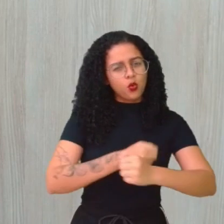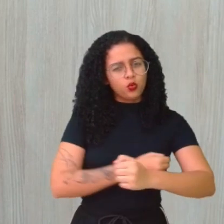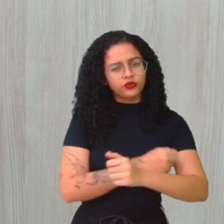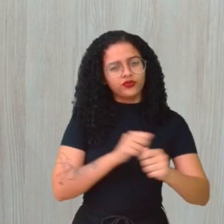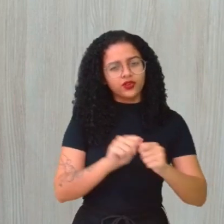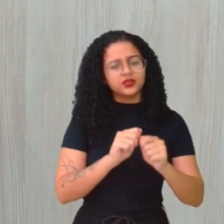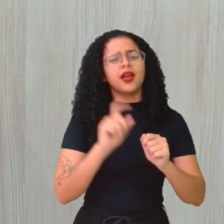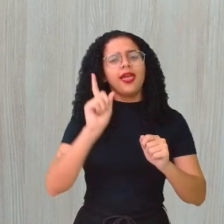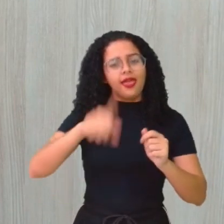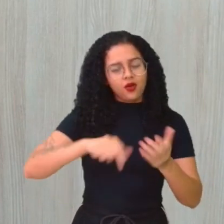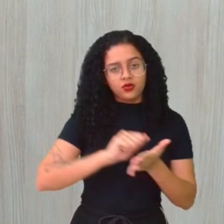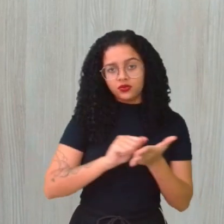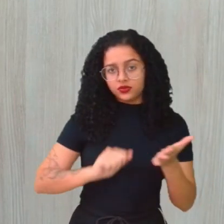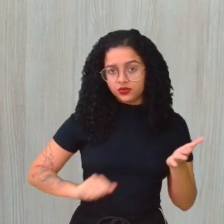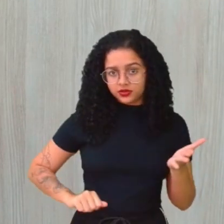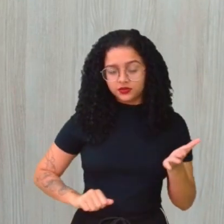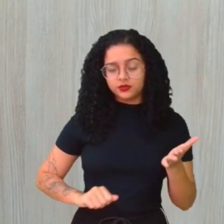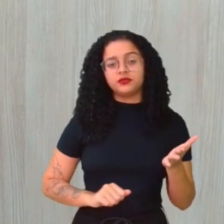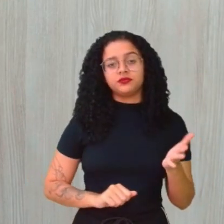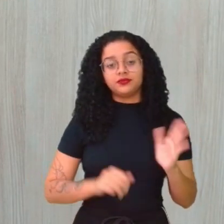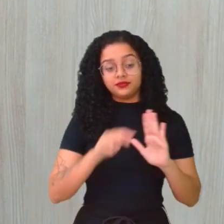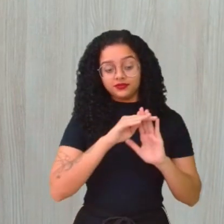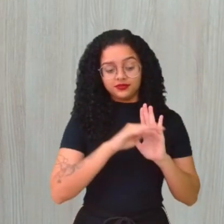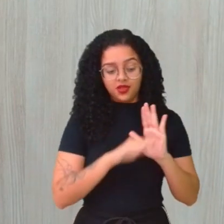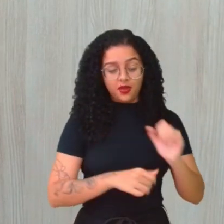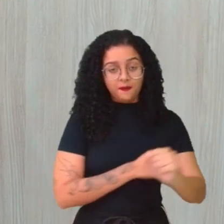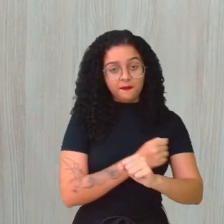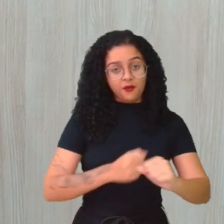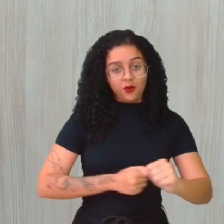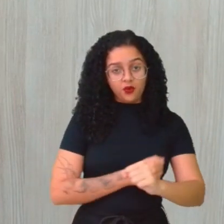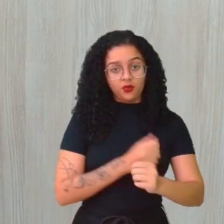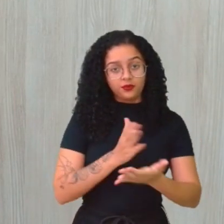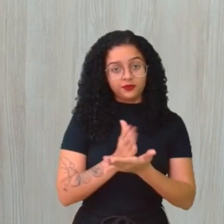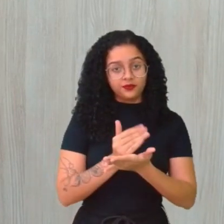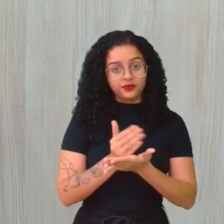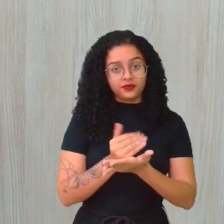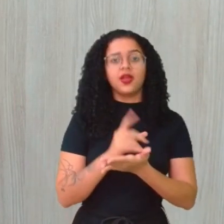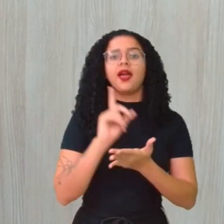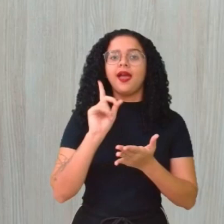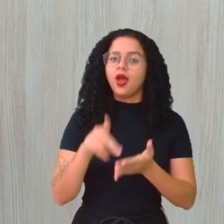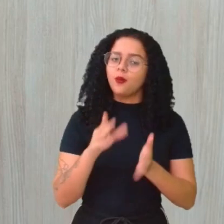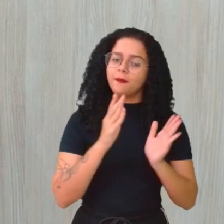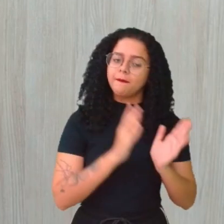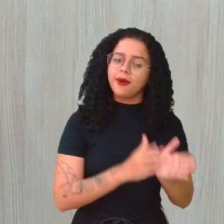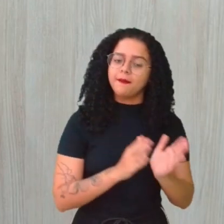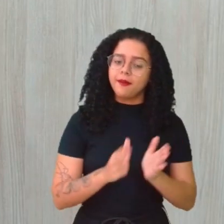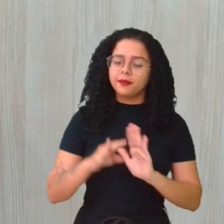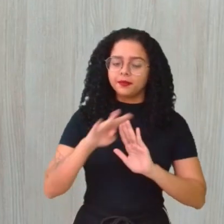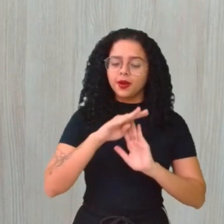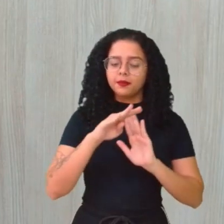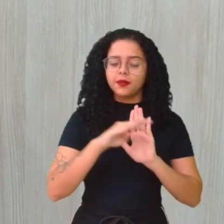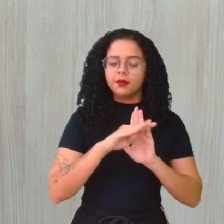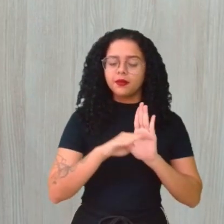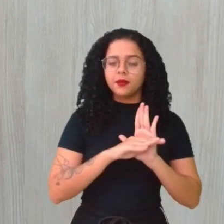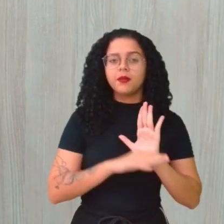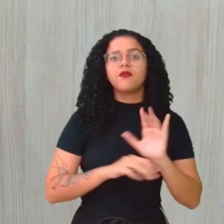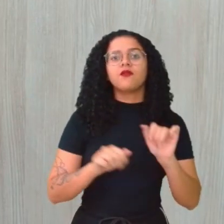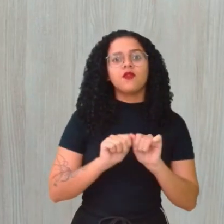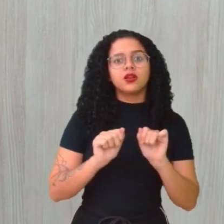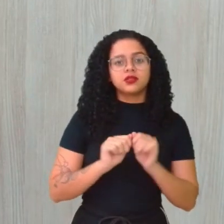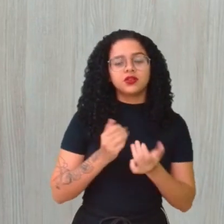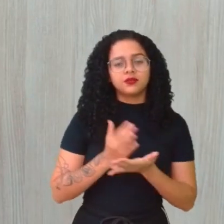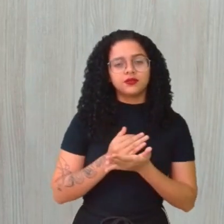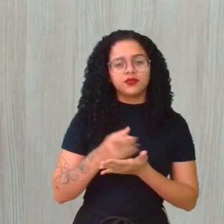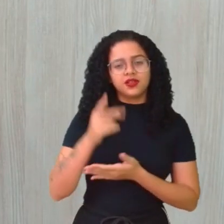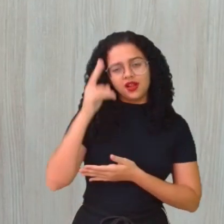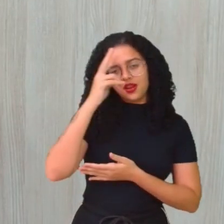pensar, uma receita de bolo é um passo a passo para se fazer o bolo, né? Ah, eles lembraram desse desafio do